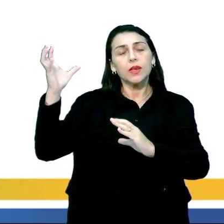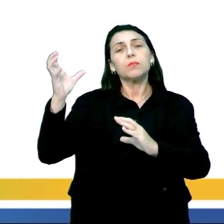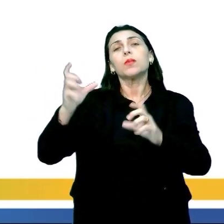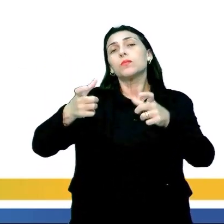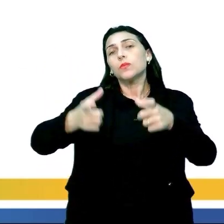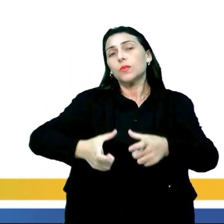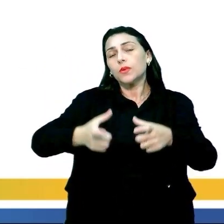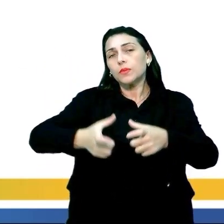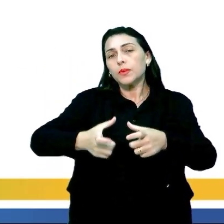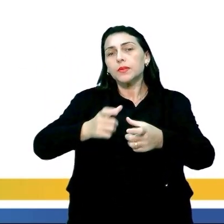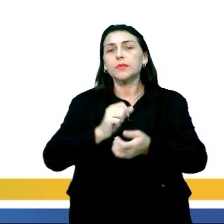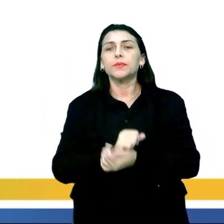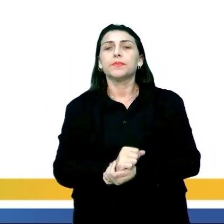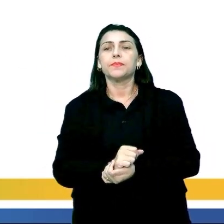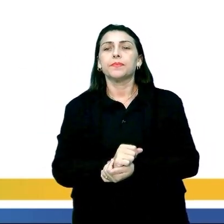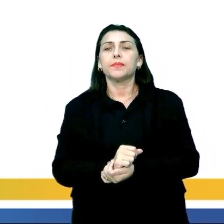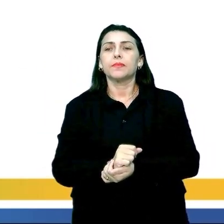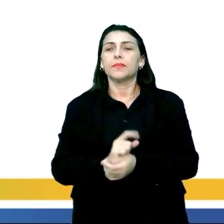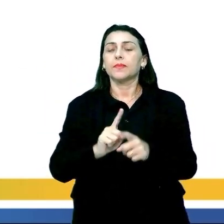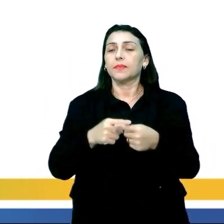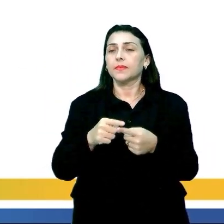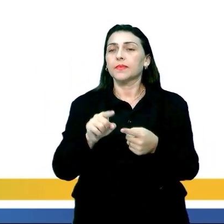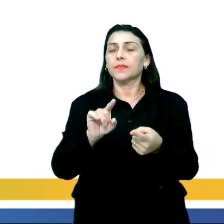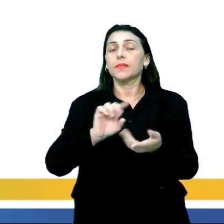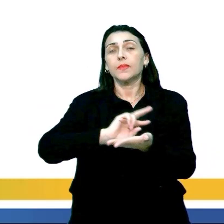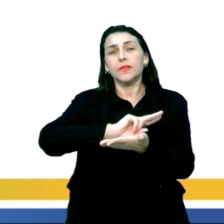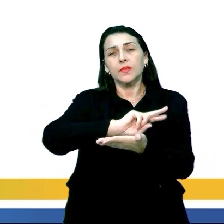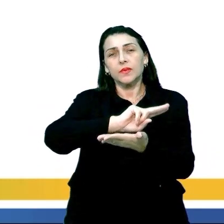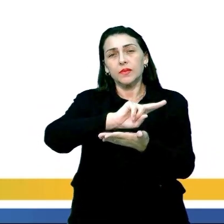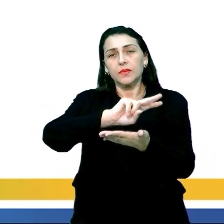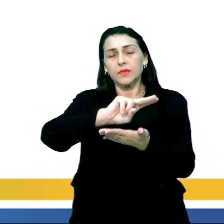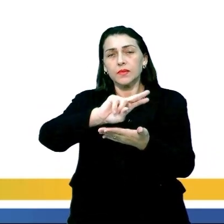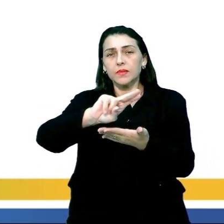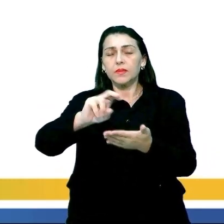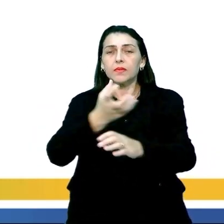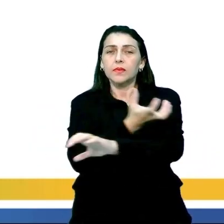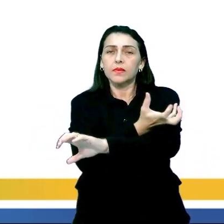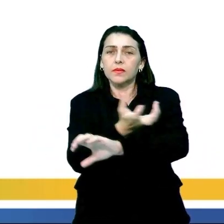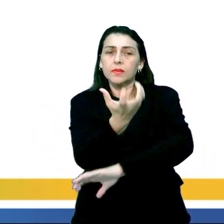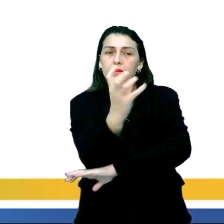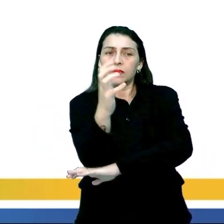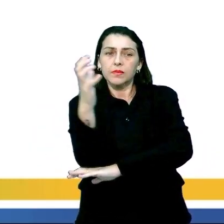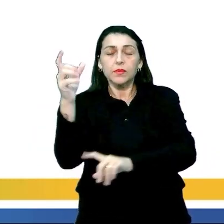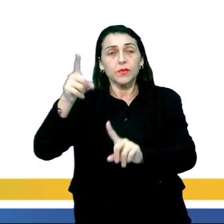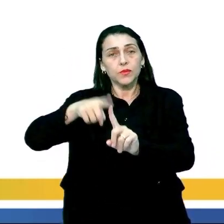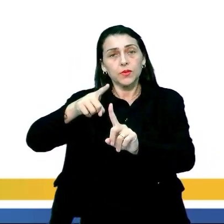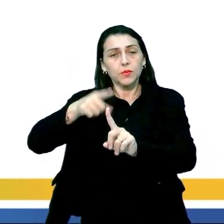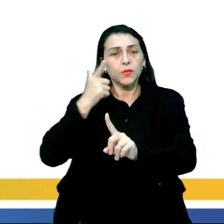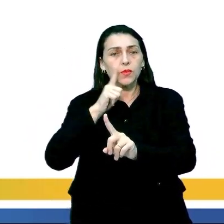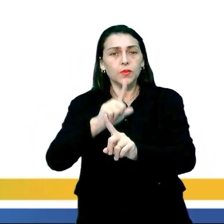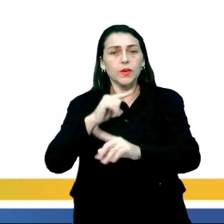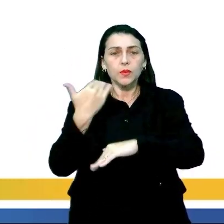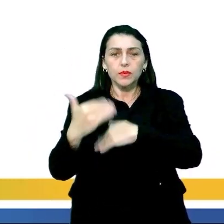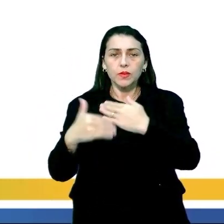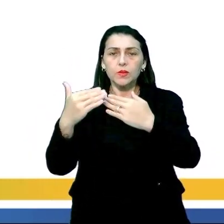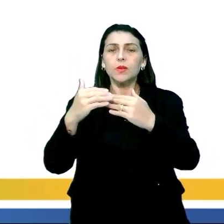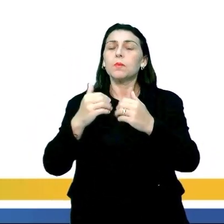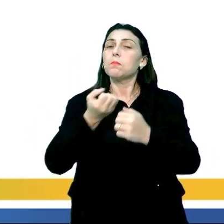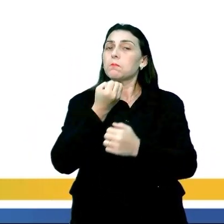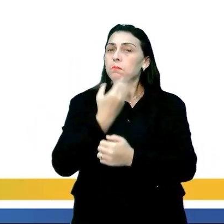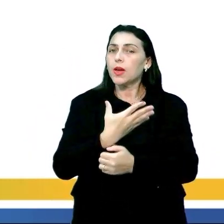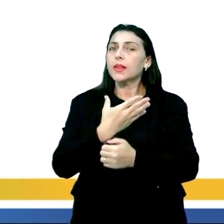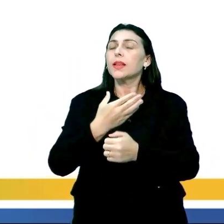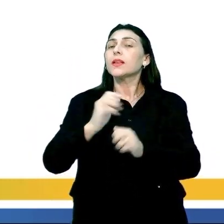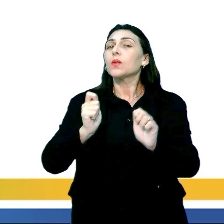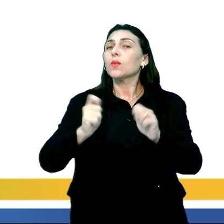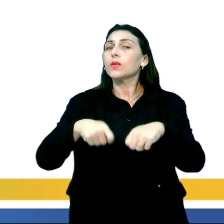que abrange um determinado espaço. Dessa forma, algumas espécies vegetais conseguem desenvolver-se